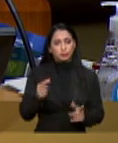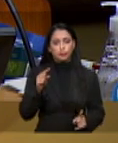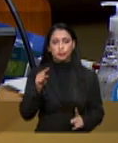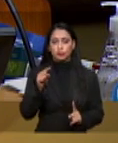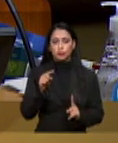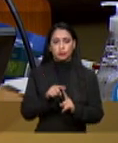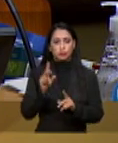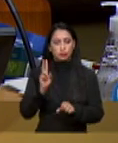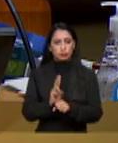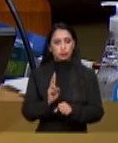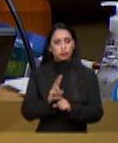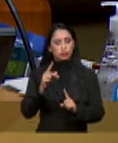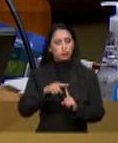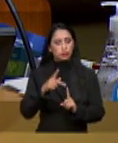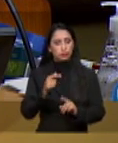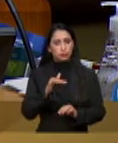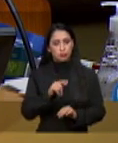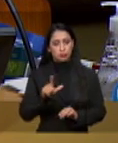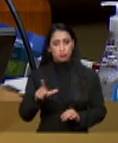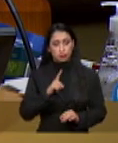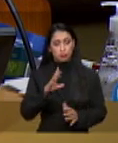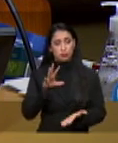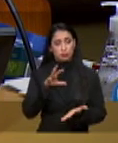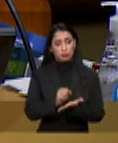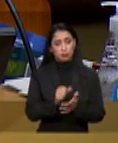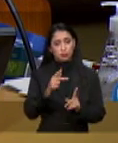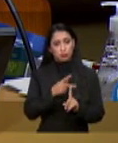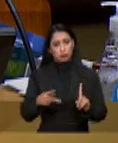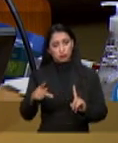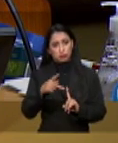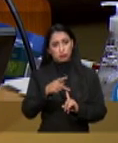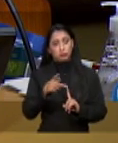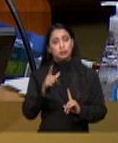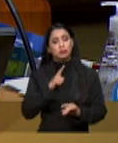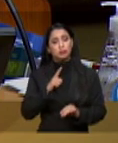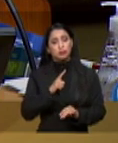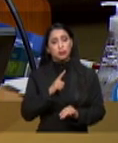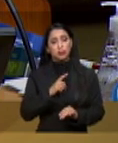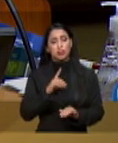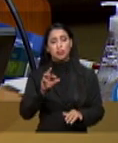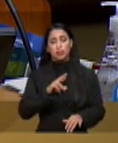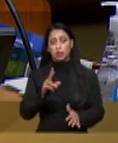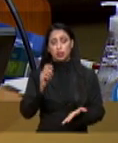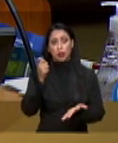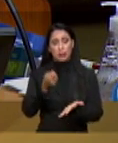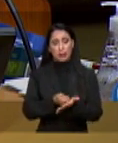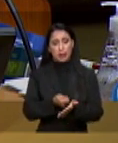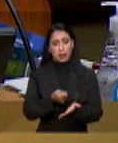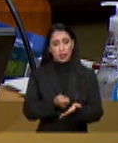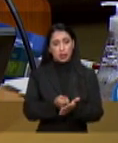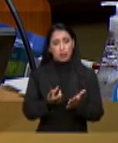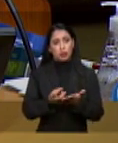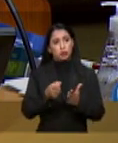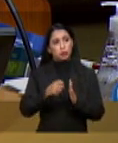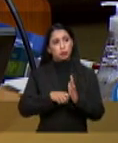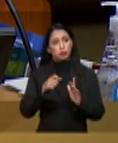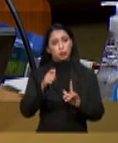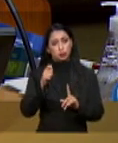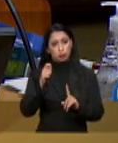proteção dos tipos penais da apropriação indébita previdenciária e da sonegação previdenciária.